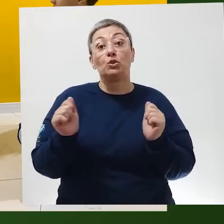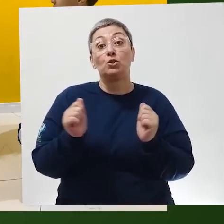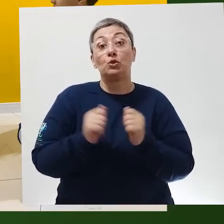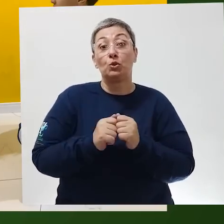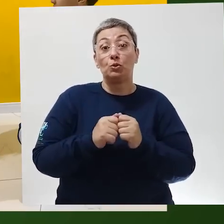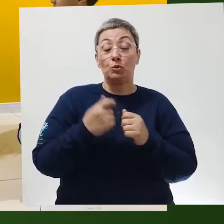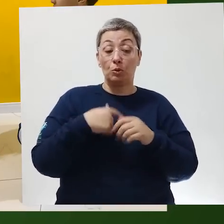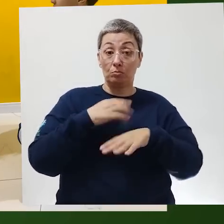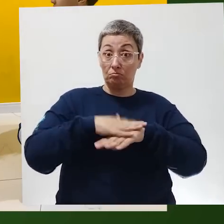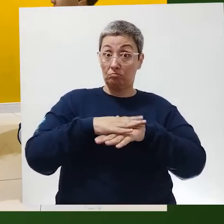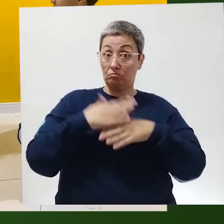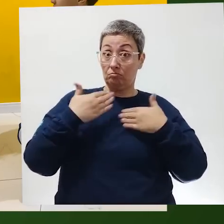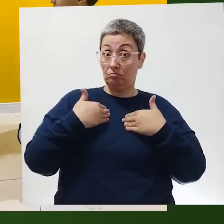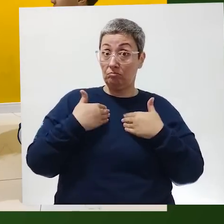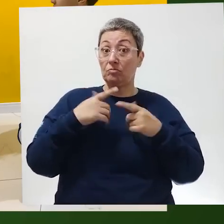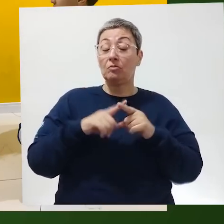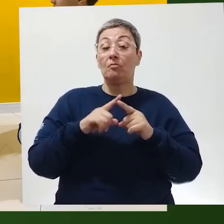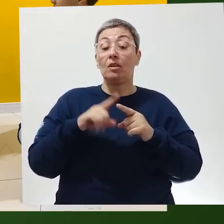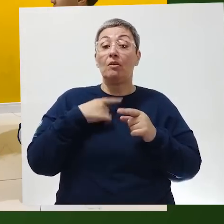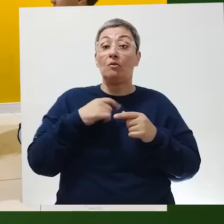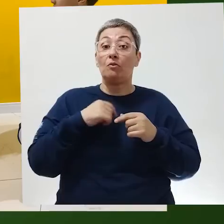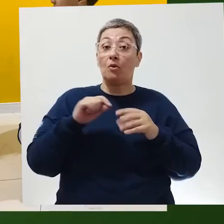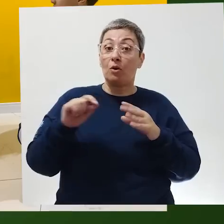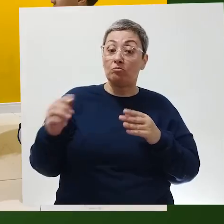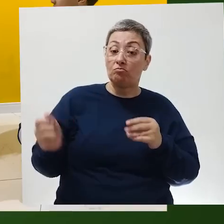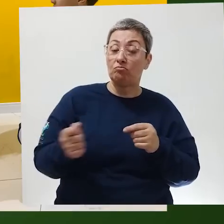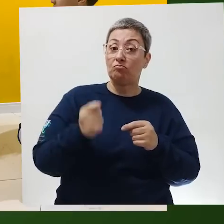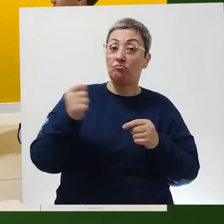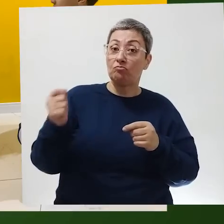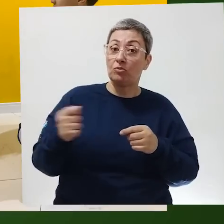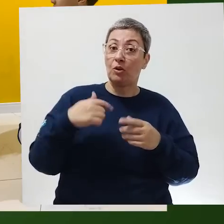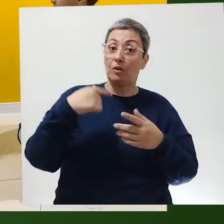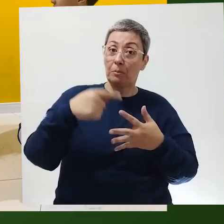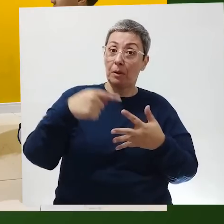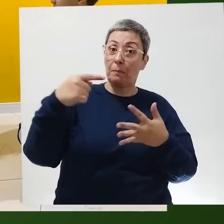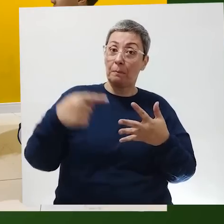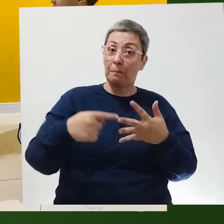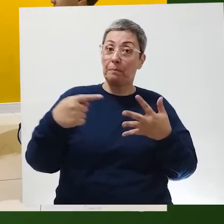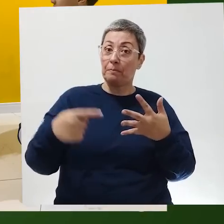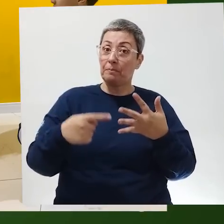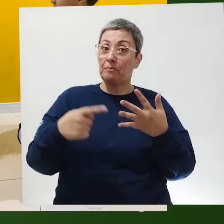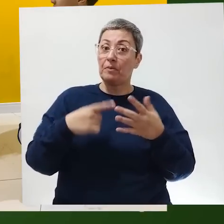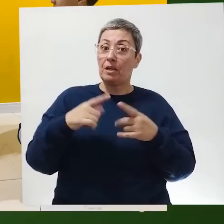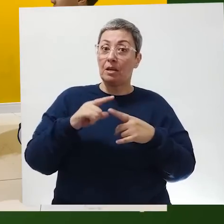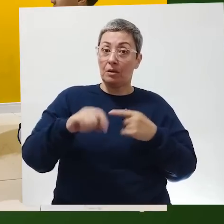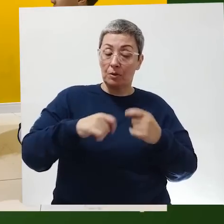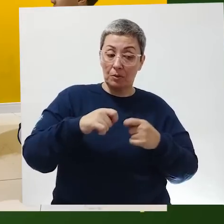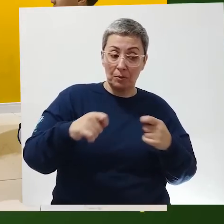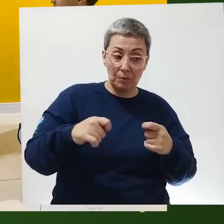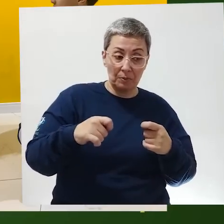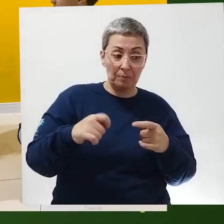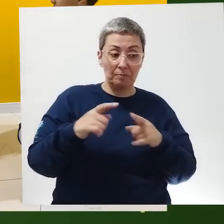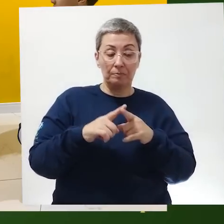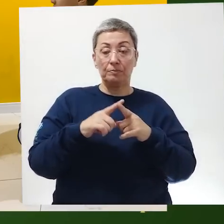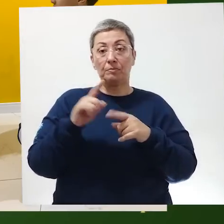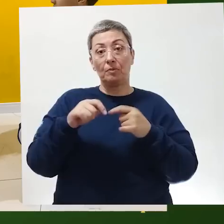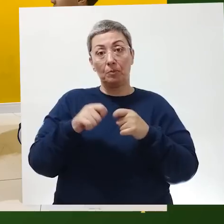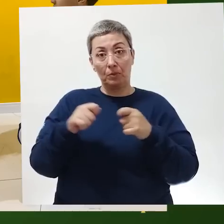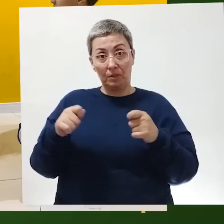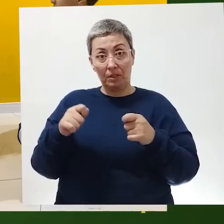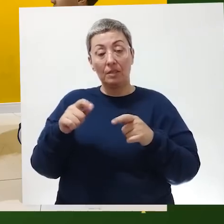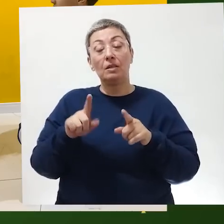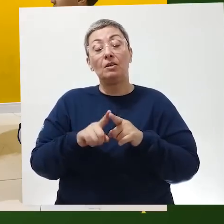fazendo para a criança. E aí eu vou inserindo a criança em cada parte. Então, eu amarro aqui em cima, a criança